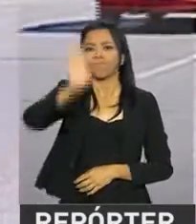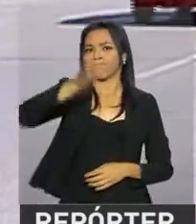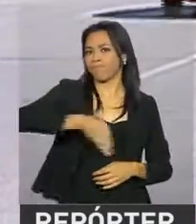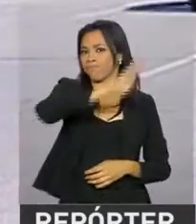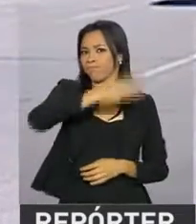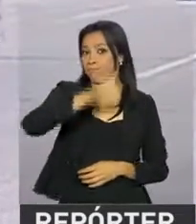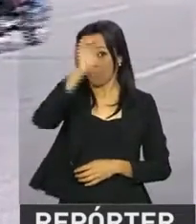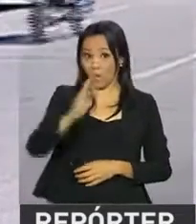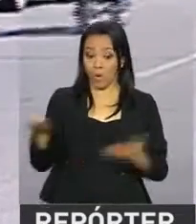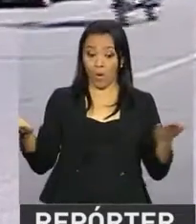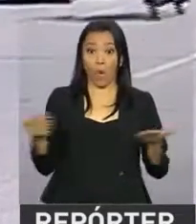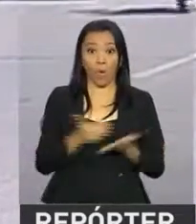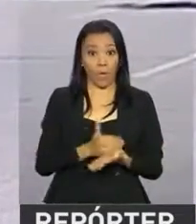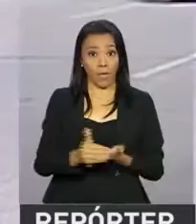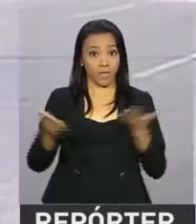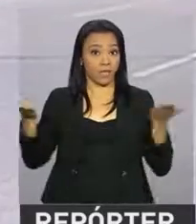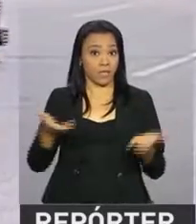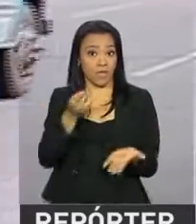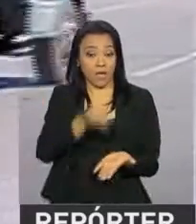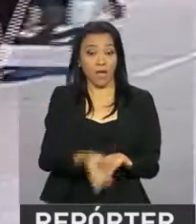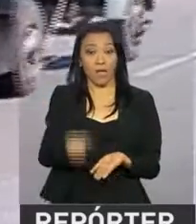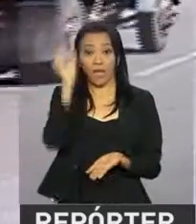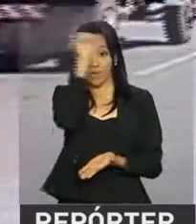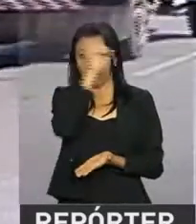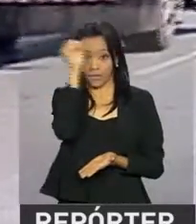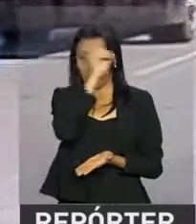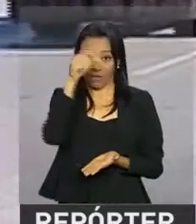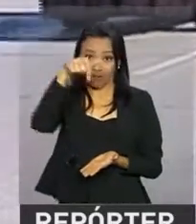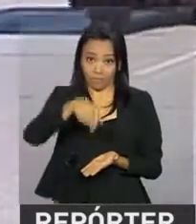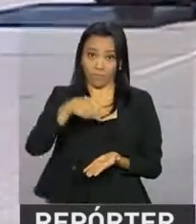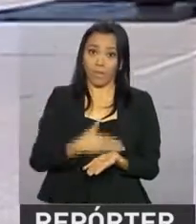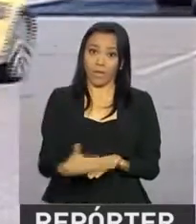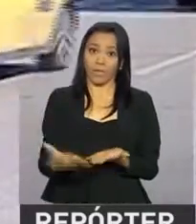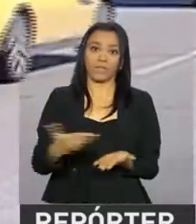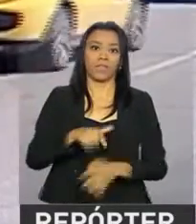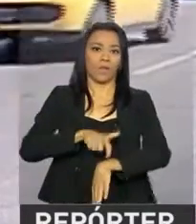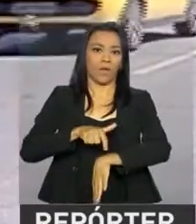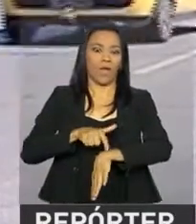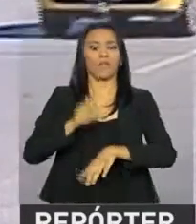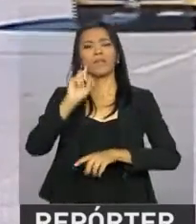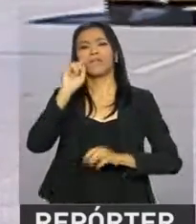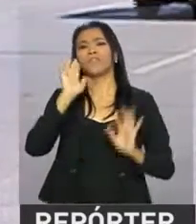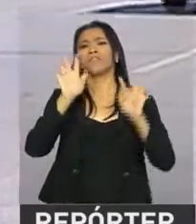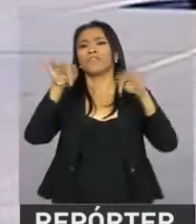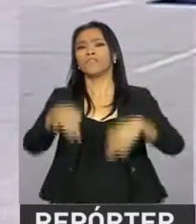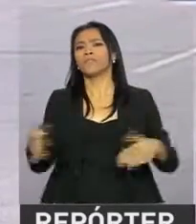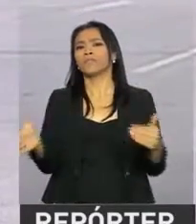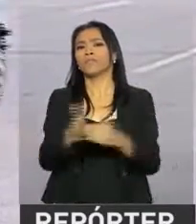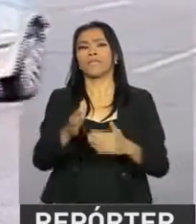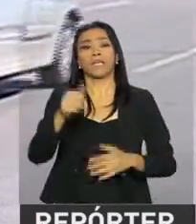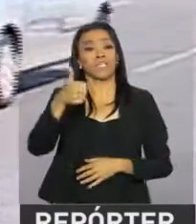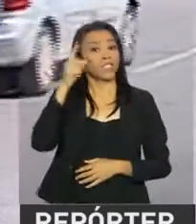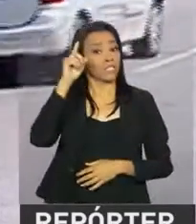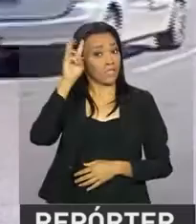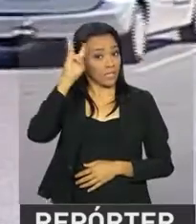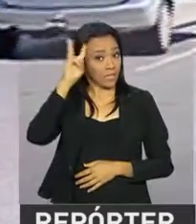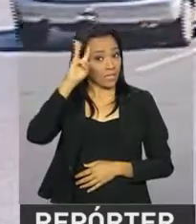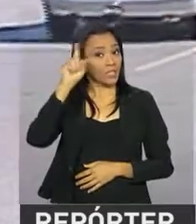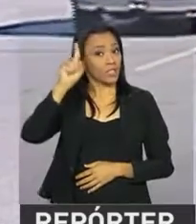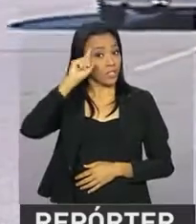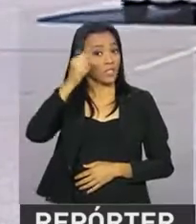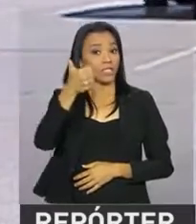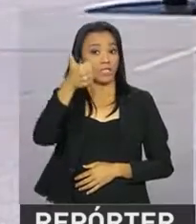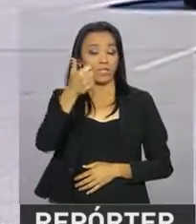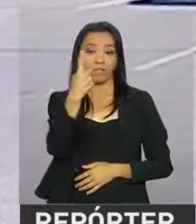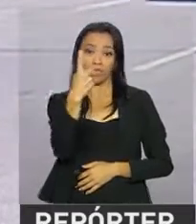à meia-noite de hoje e só termina à meia-noite da próxima terça-feira, dia 15. O policiamento vai ser reforçado